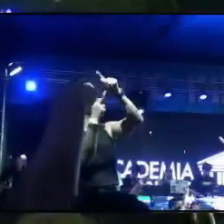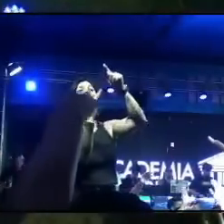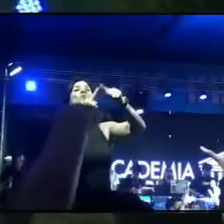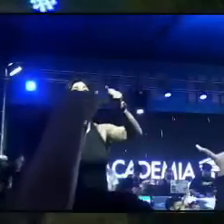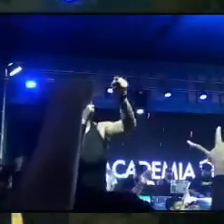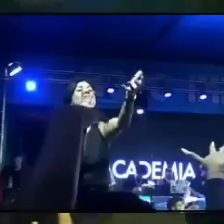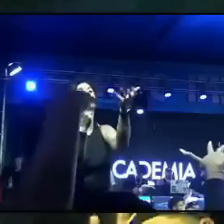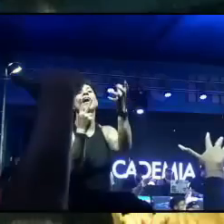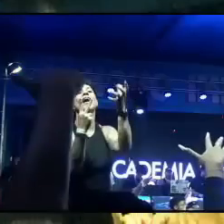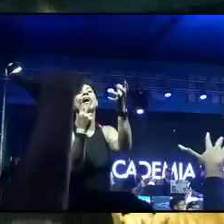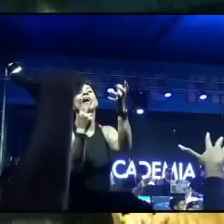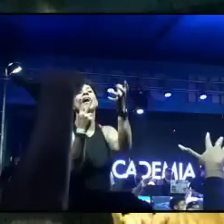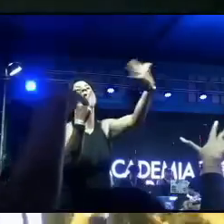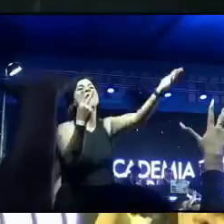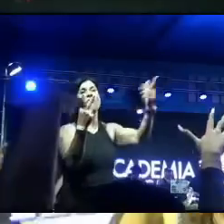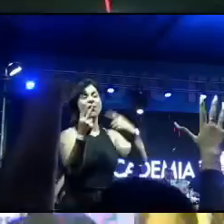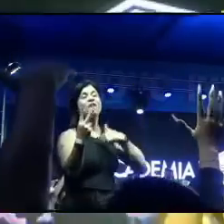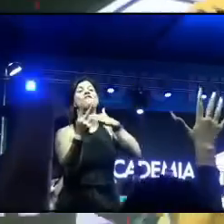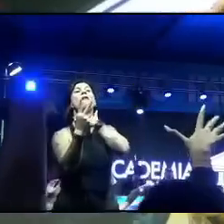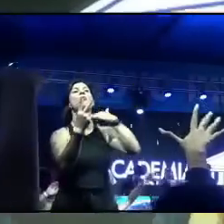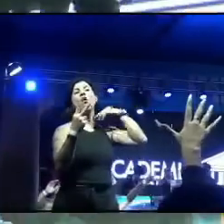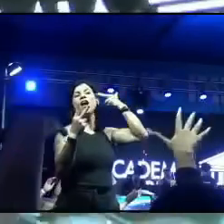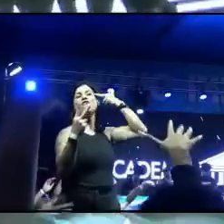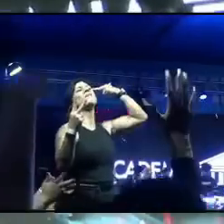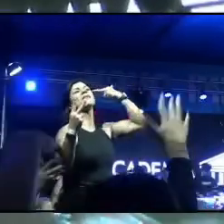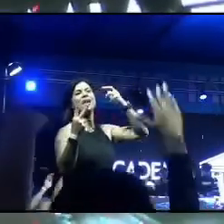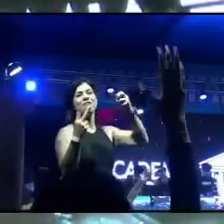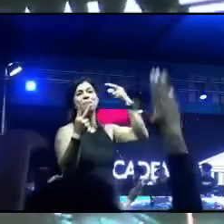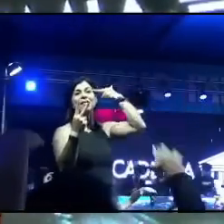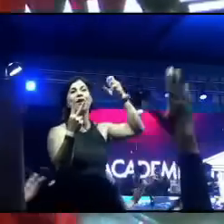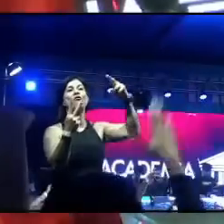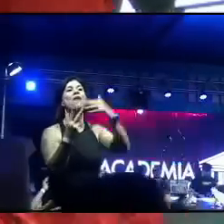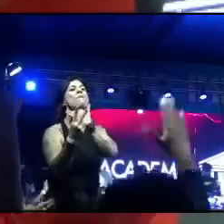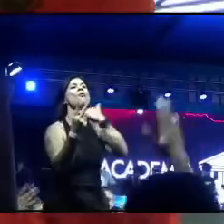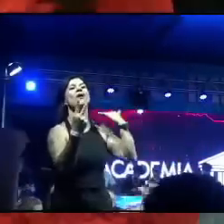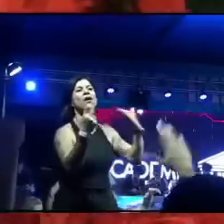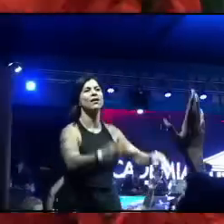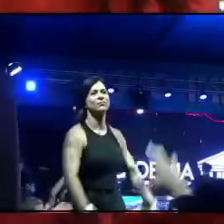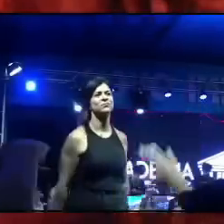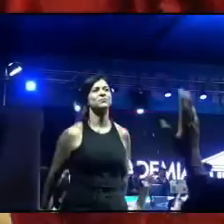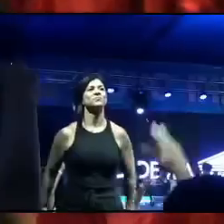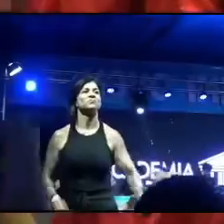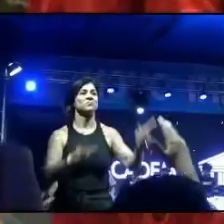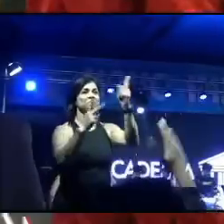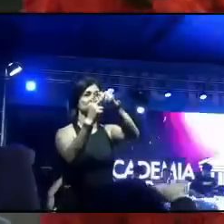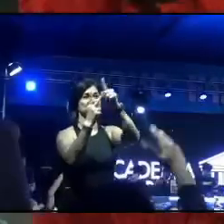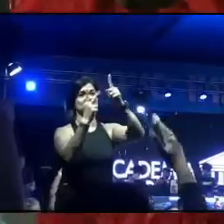E qual que você vai escolher Vai morrer ou vai matar? Vai matar ou vai morrer?